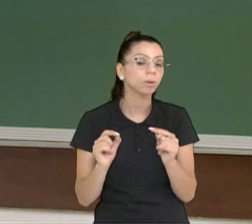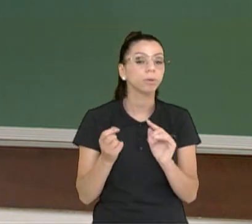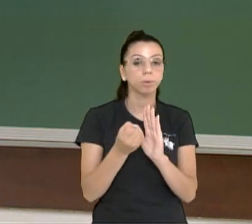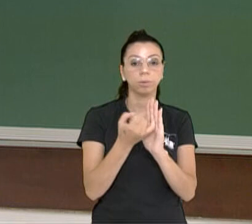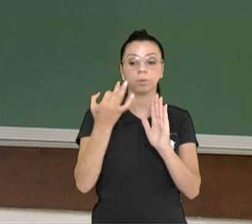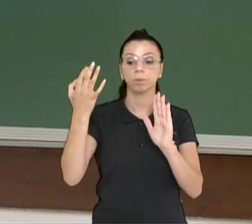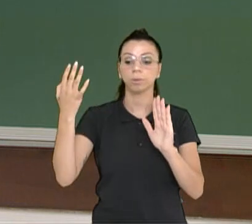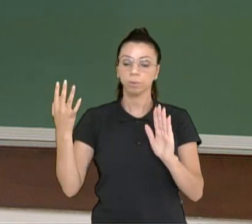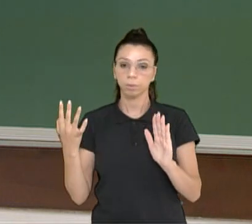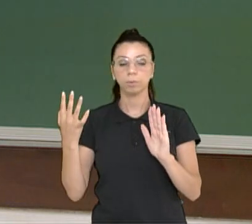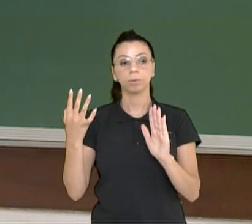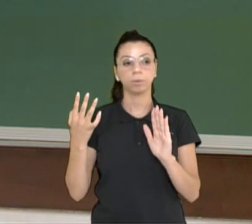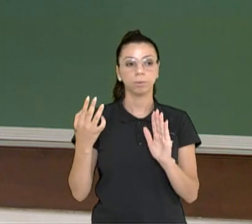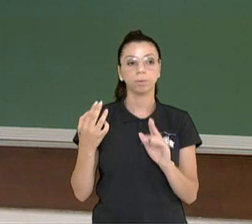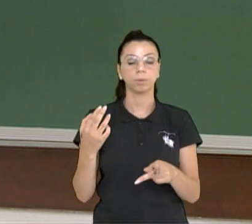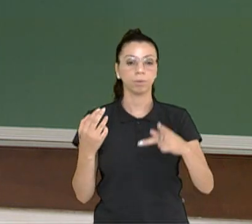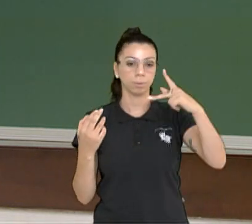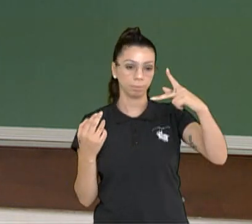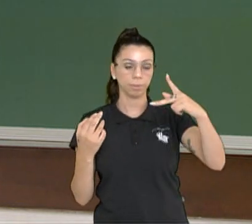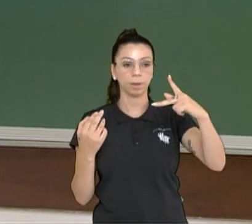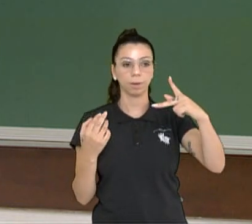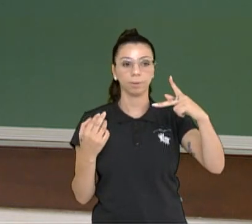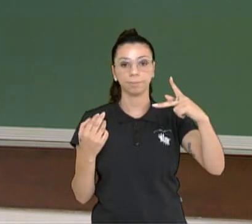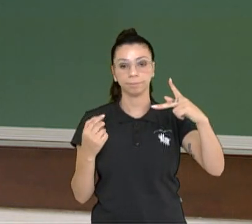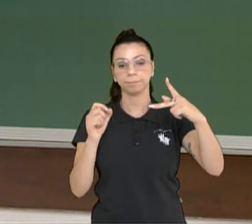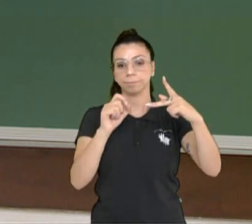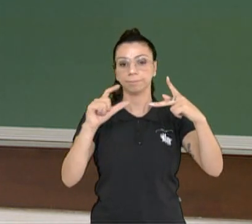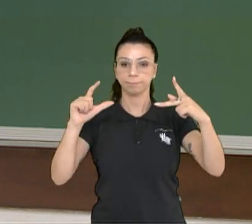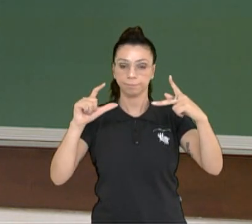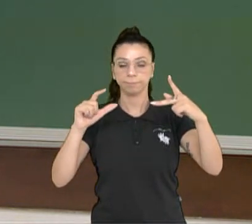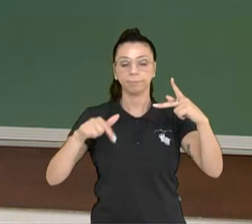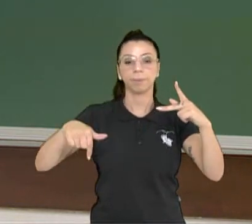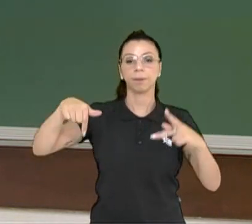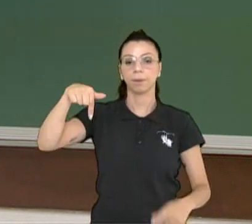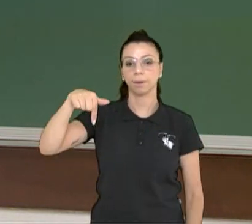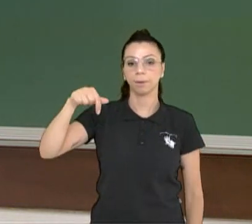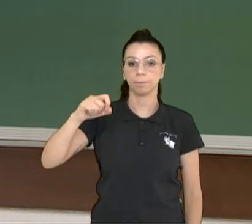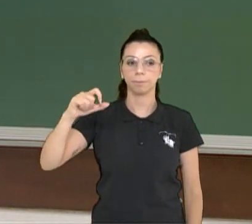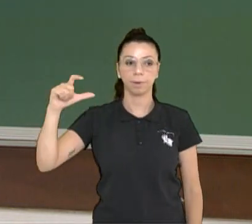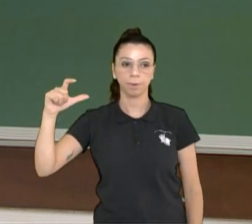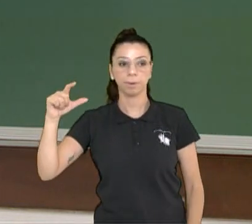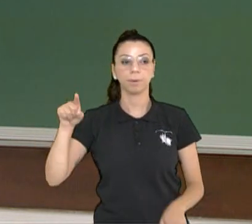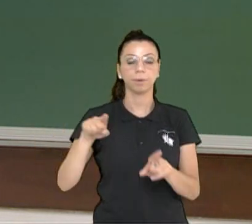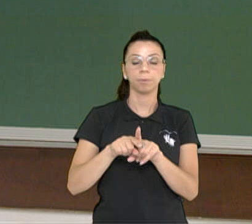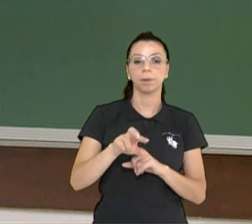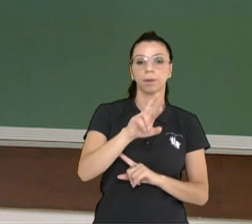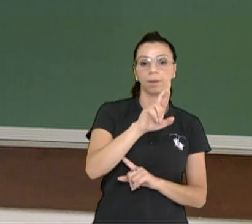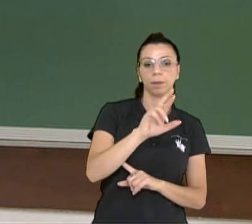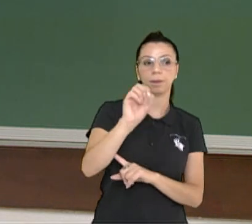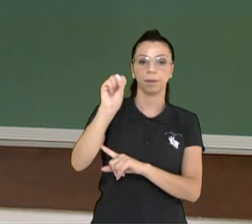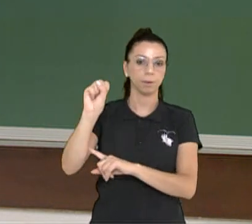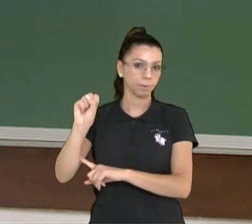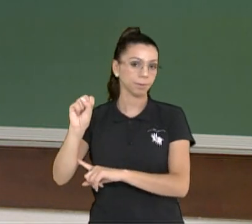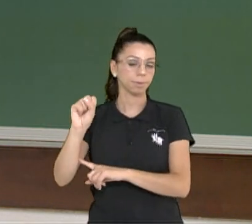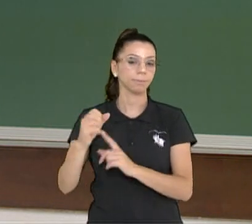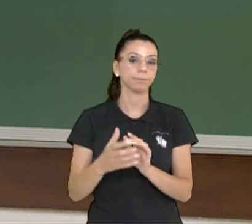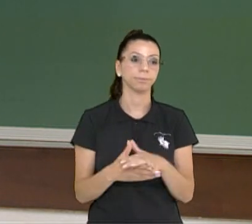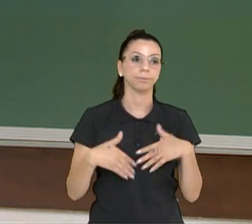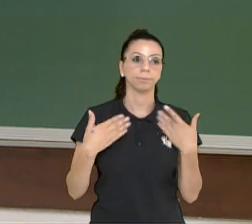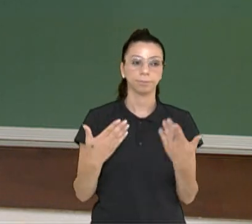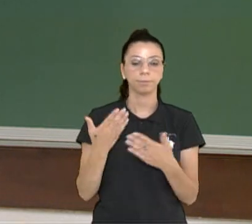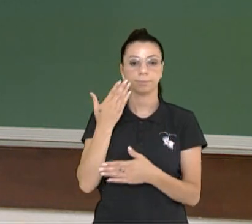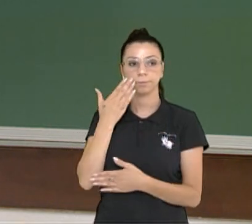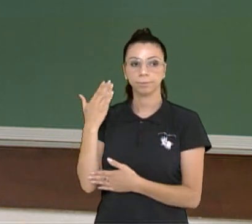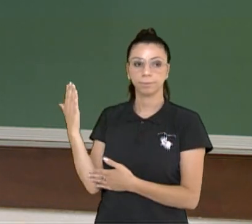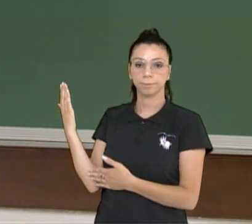valores indicados pelas letras P maiúsculo, Q maiúsculo, R e S maiúsculos também? Então,